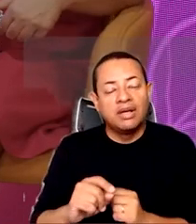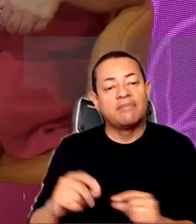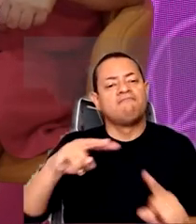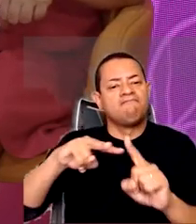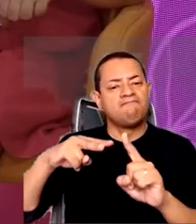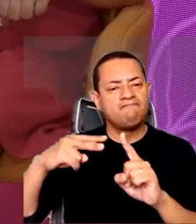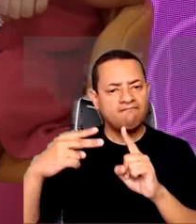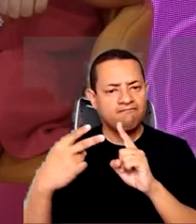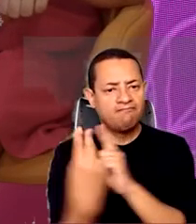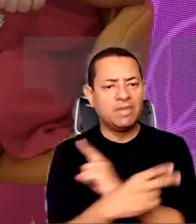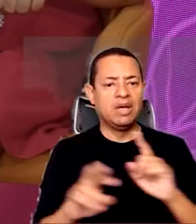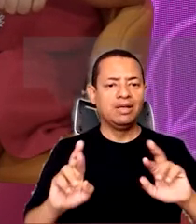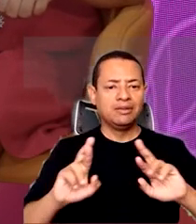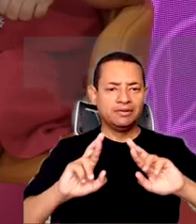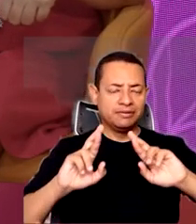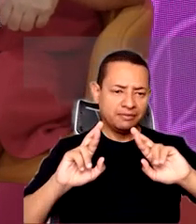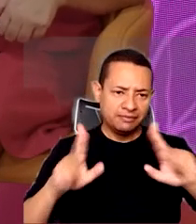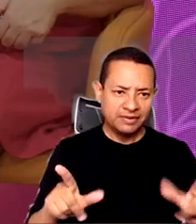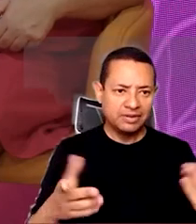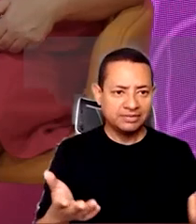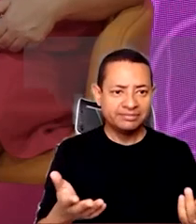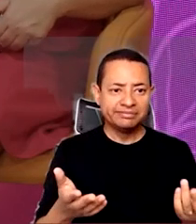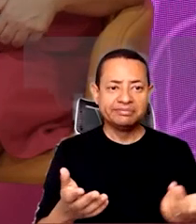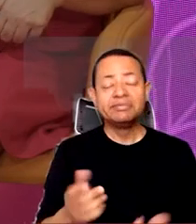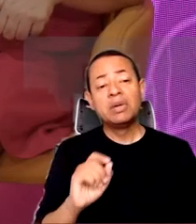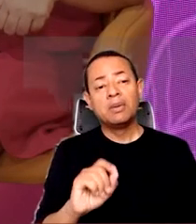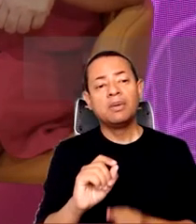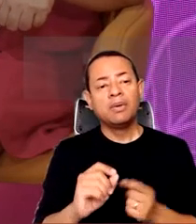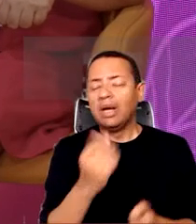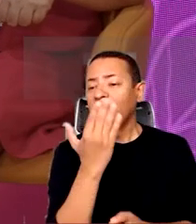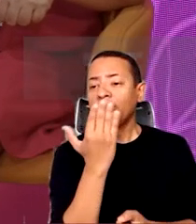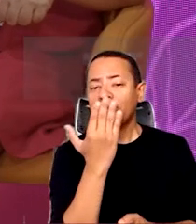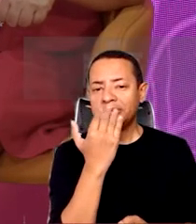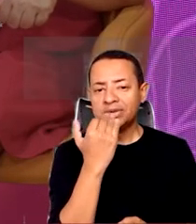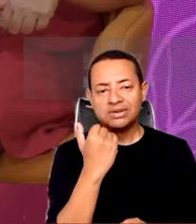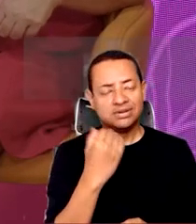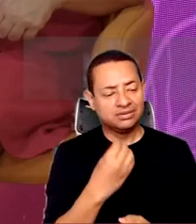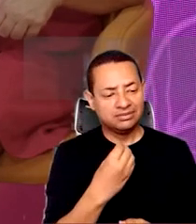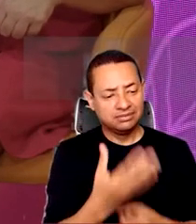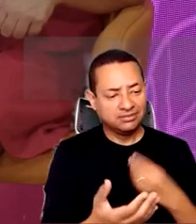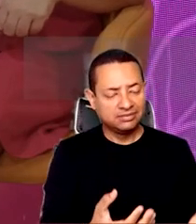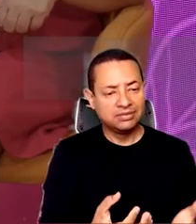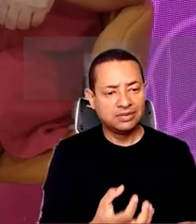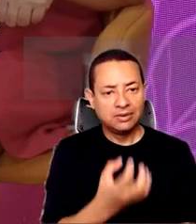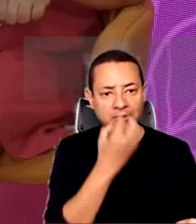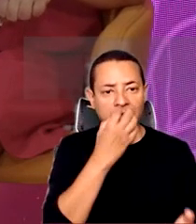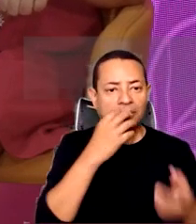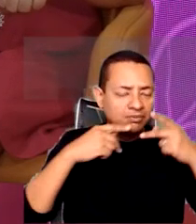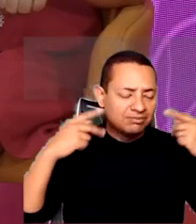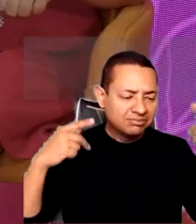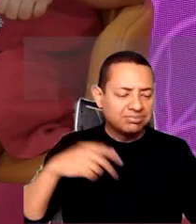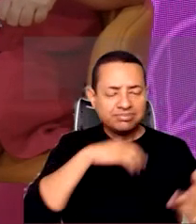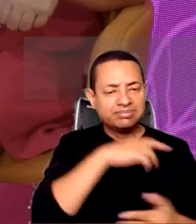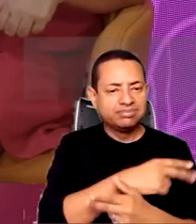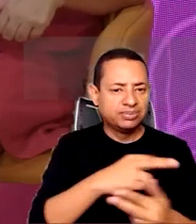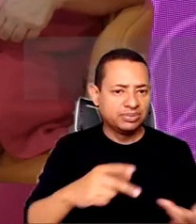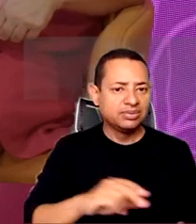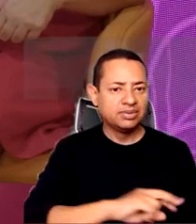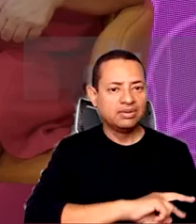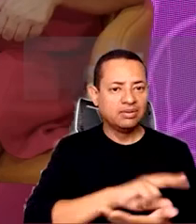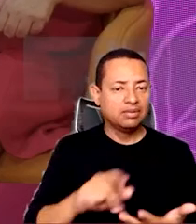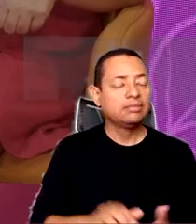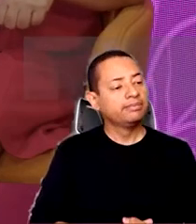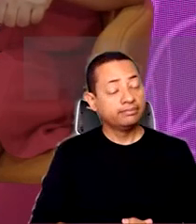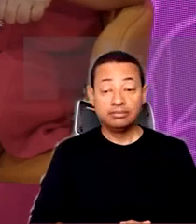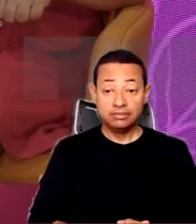numa visão mesmo né diferenciada paraa alimentação dos nossos animais e e assim é uma mudança